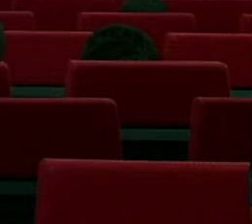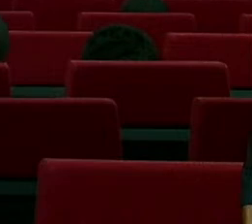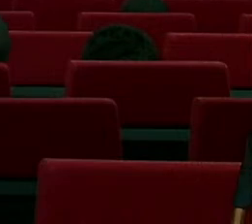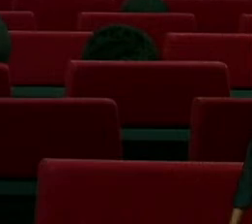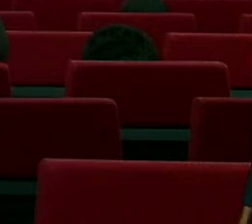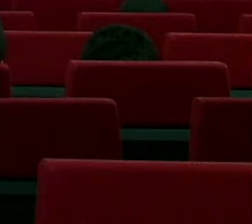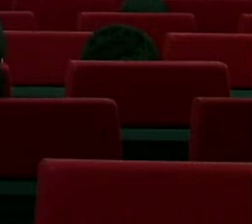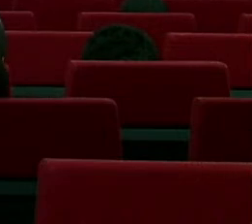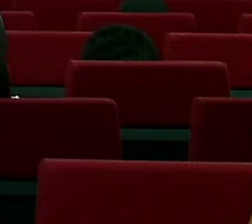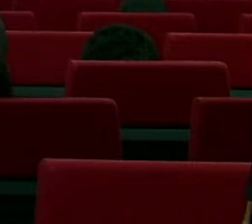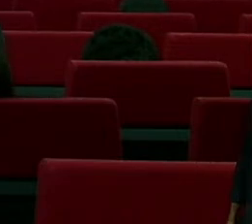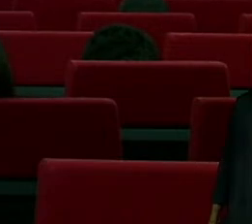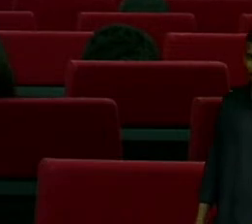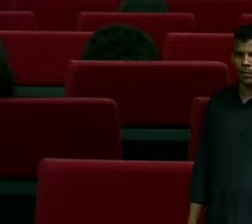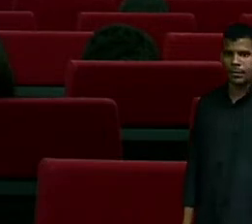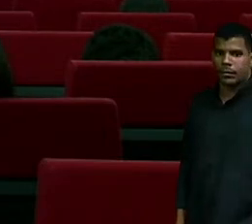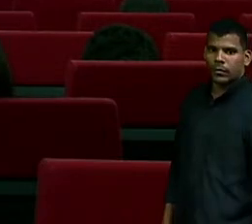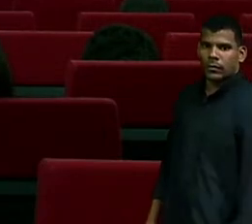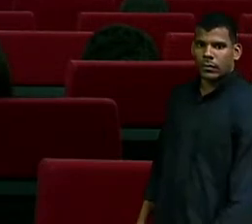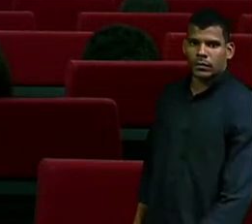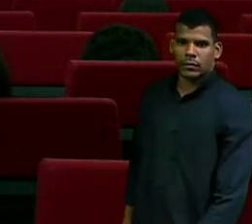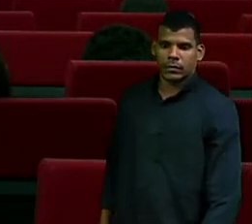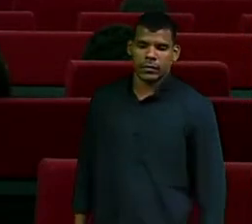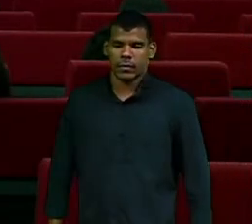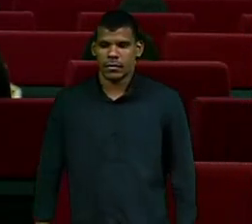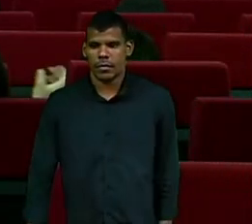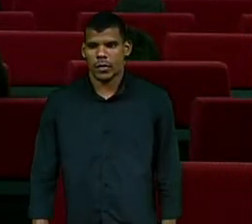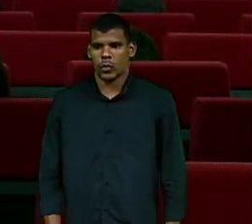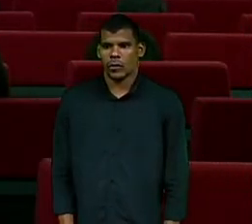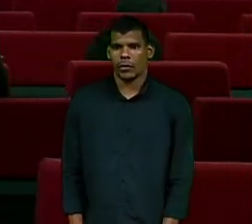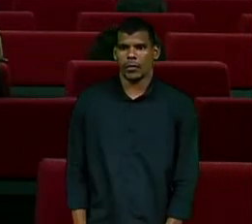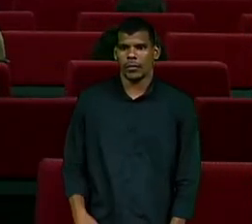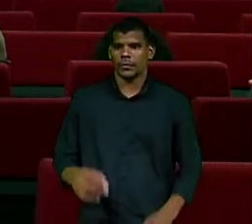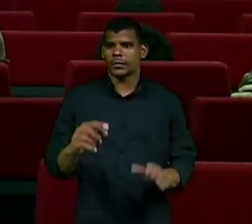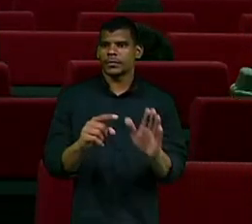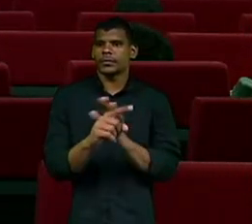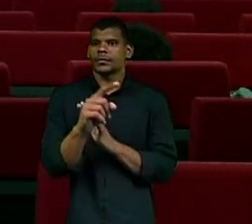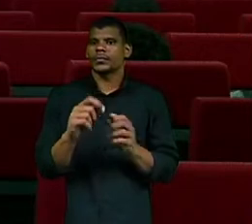mostrar Gustavo né Você vai levar quem Gustavo